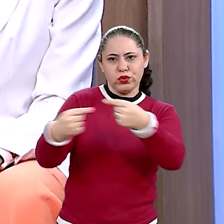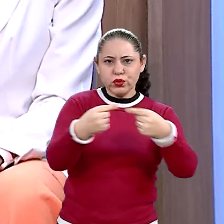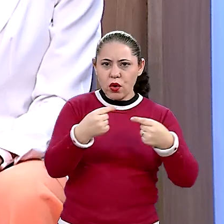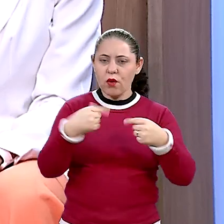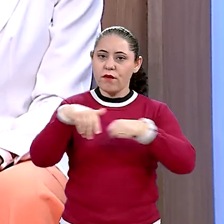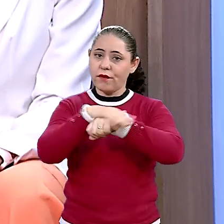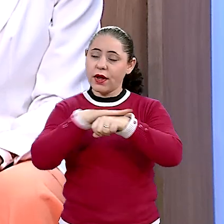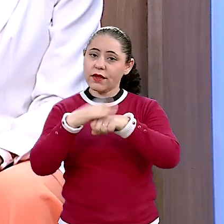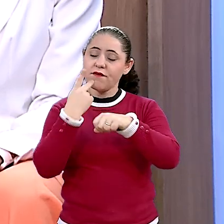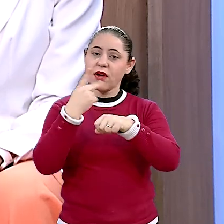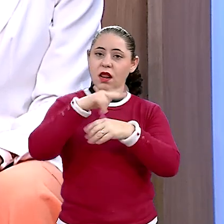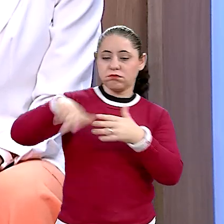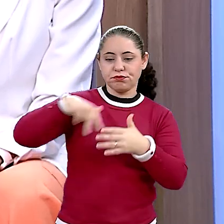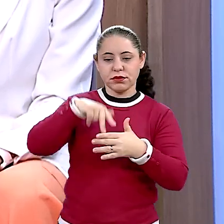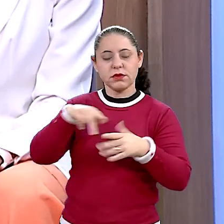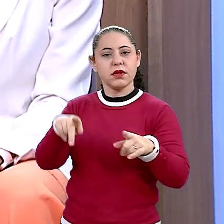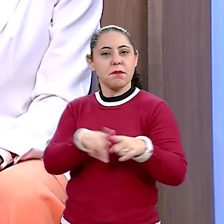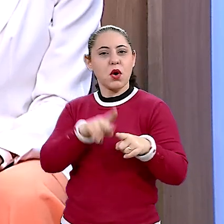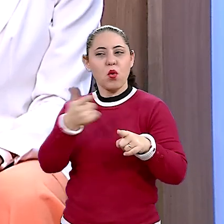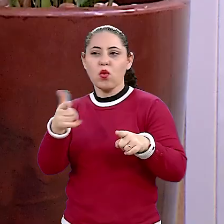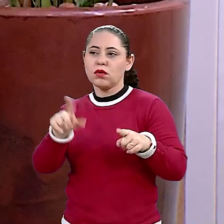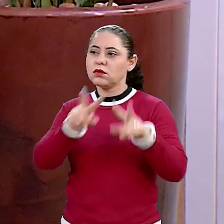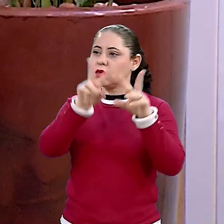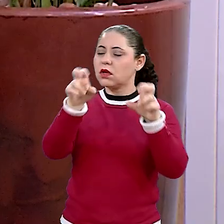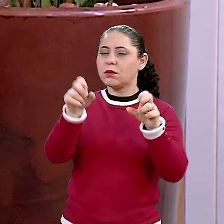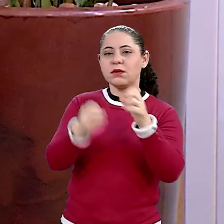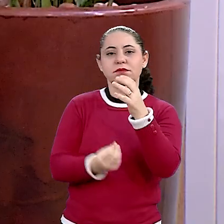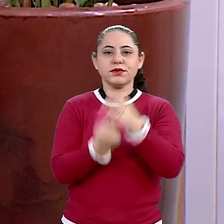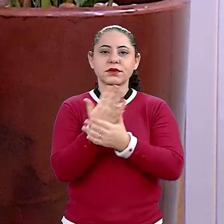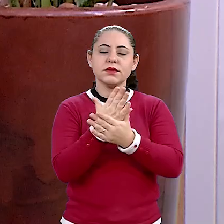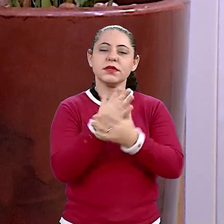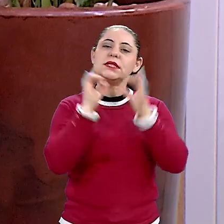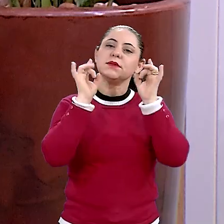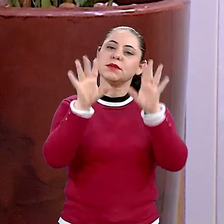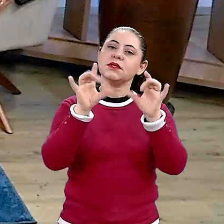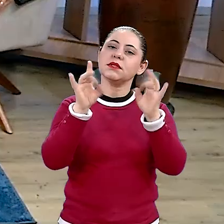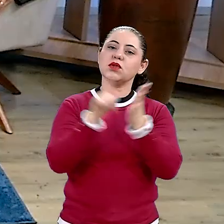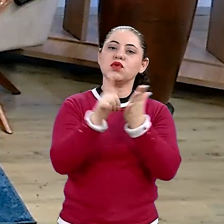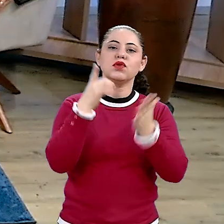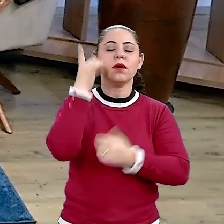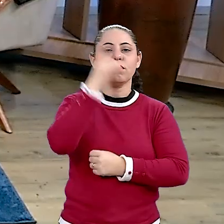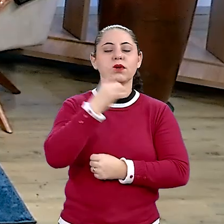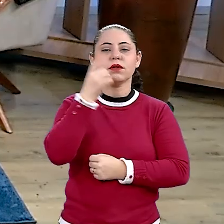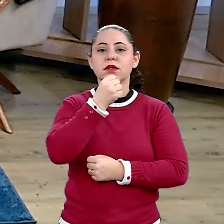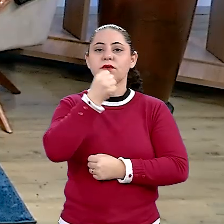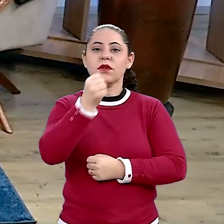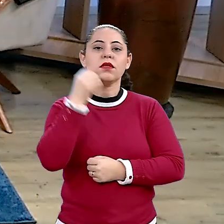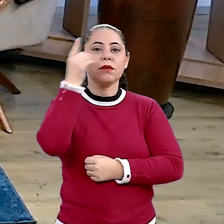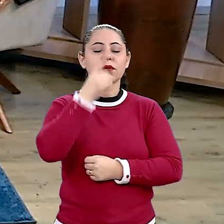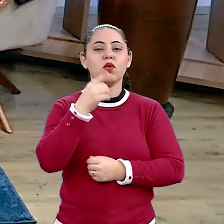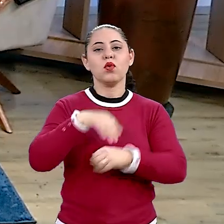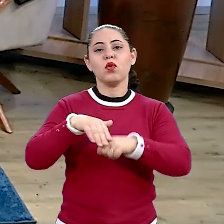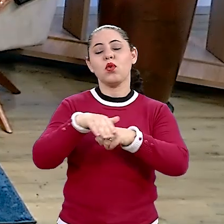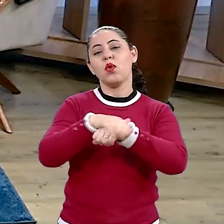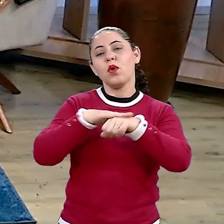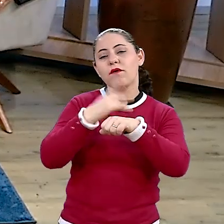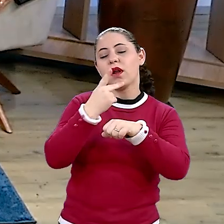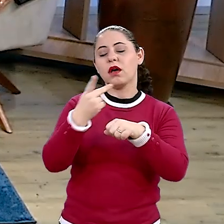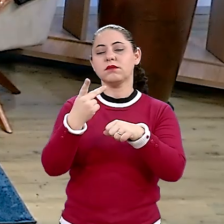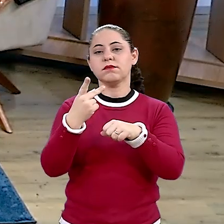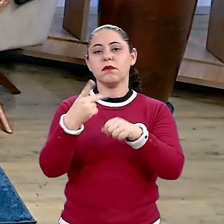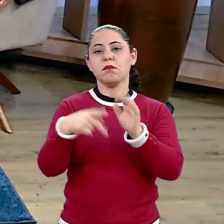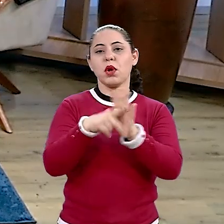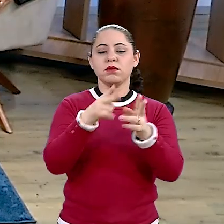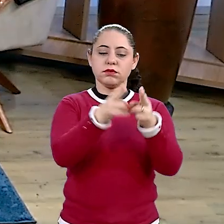plenário. Naturalmente, acho que outros assuntos até vão acabar surgindo aqui no nosso jornal, nessa edição especial com entrevistas com os parlamentares, mas vamos começar falando sobre o modal